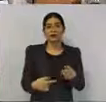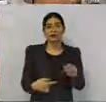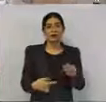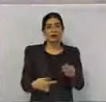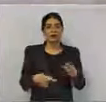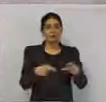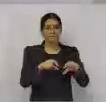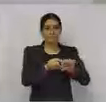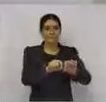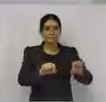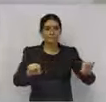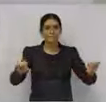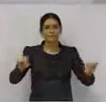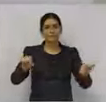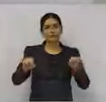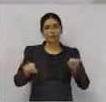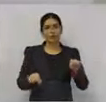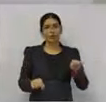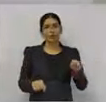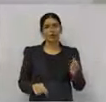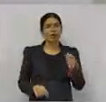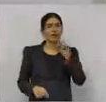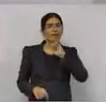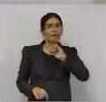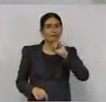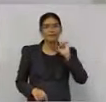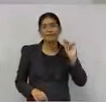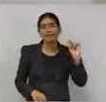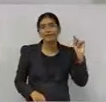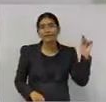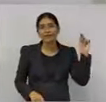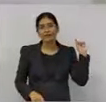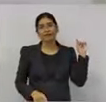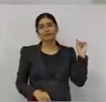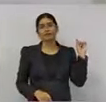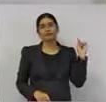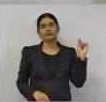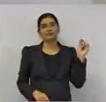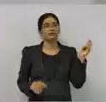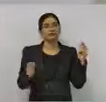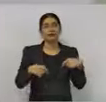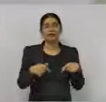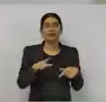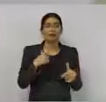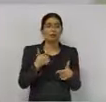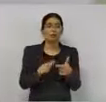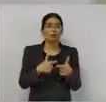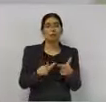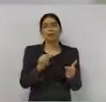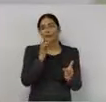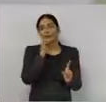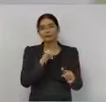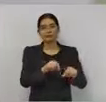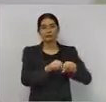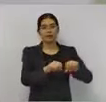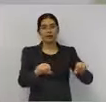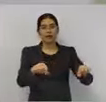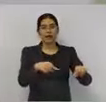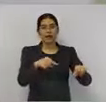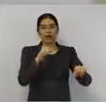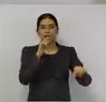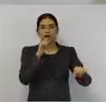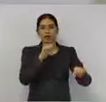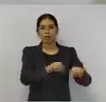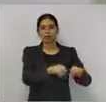Belém realmente estavam insustentáveis. Nós tínhamos muitos problemas de vazamento e só com a troca da tubulação nós já